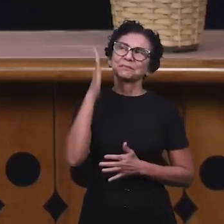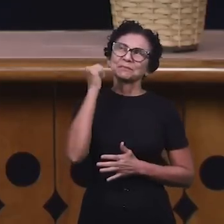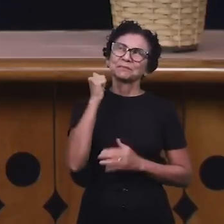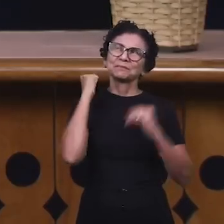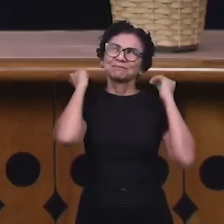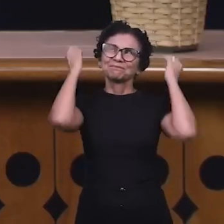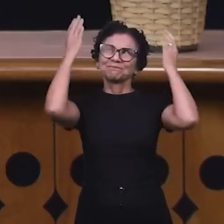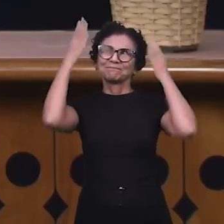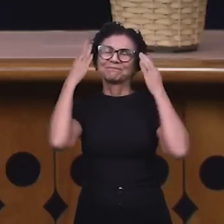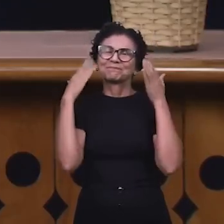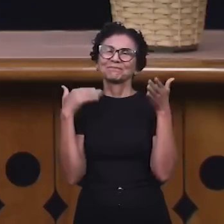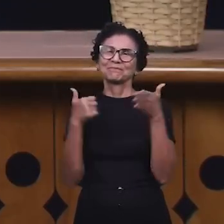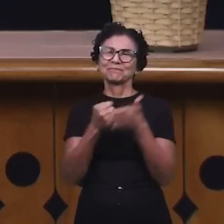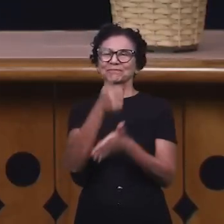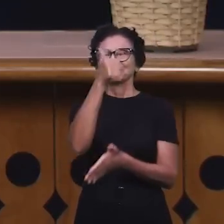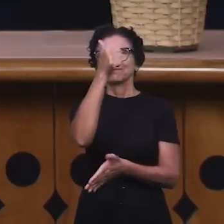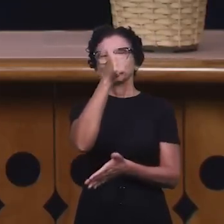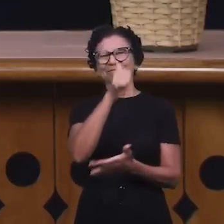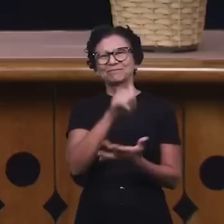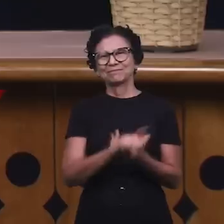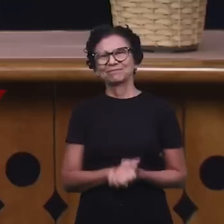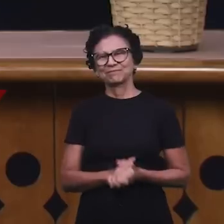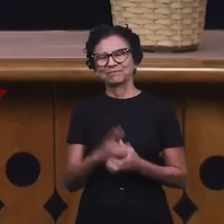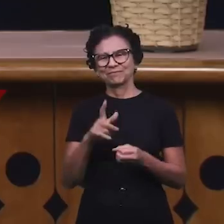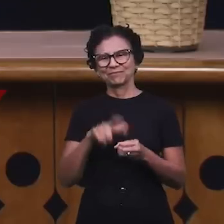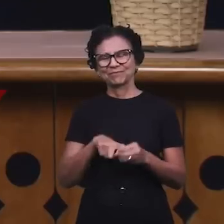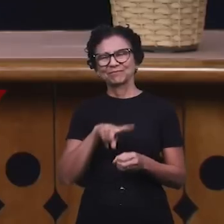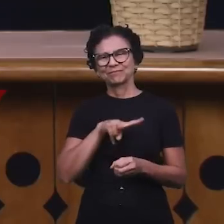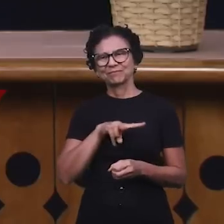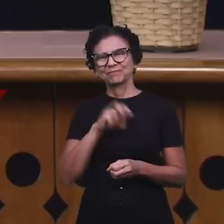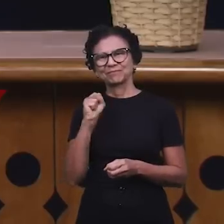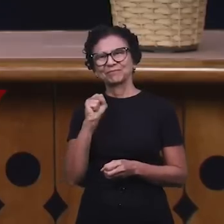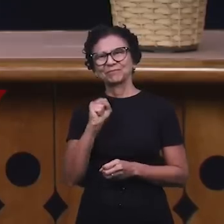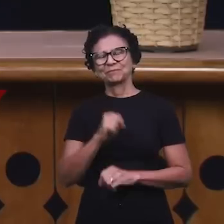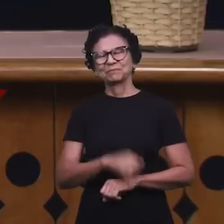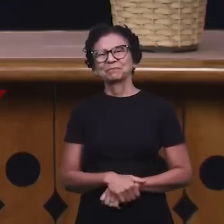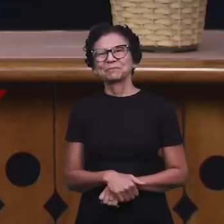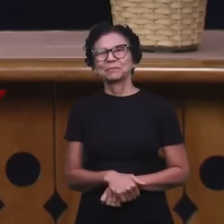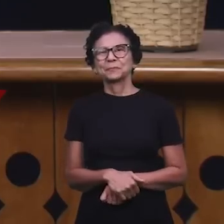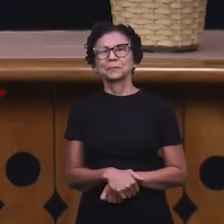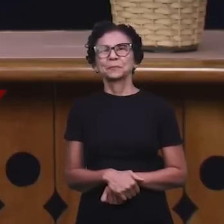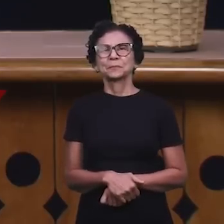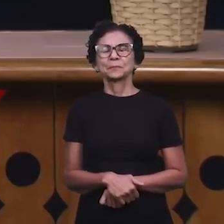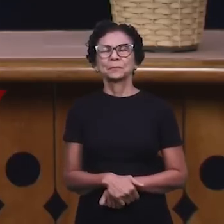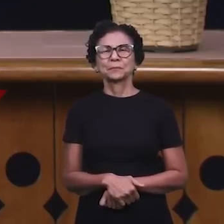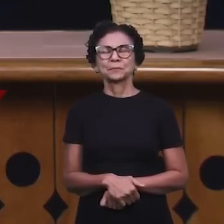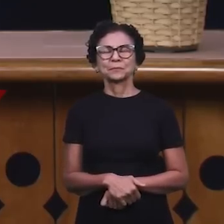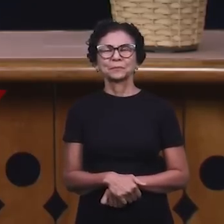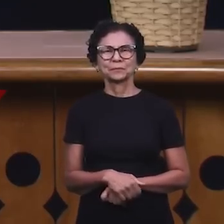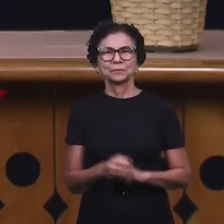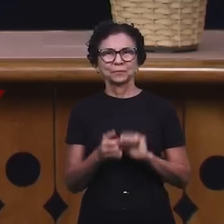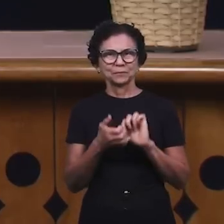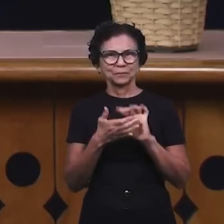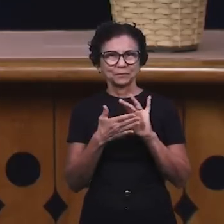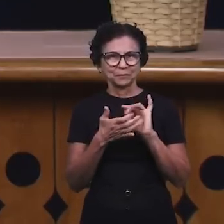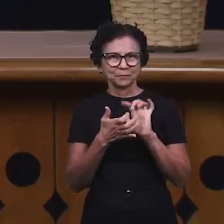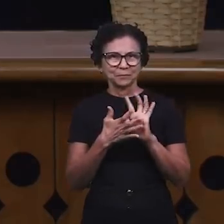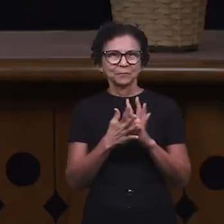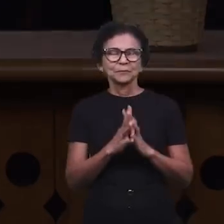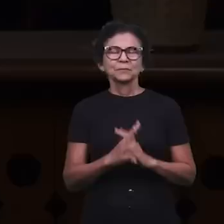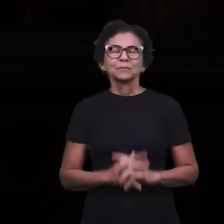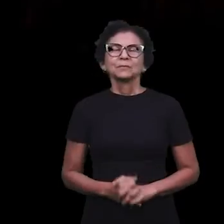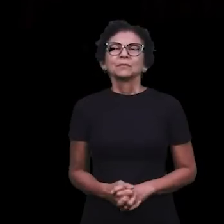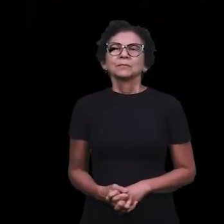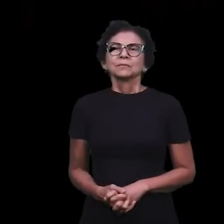Rei está às portas. Pedimos a Deus que nos abençoe. Estaremos cantando mais um louvor ao nosso Deus.